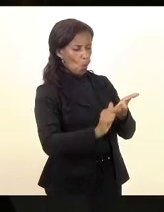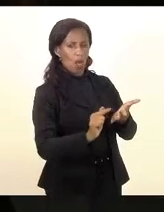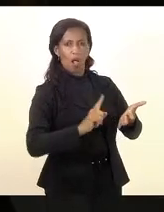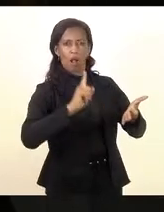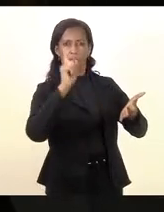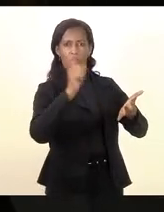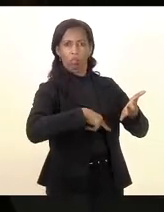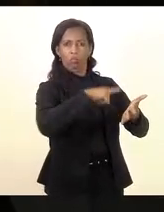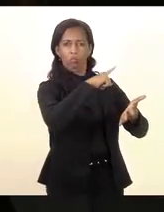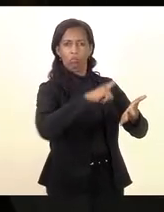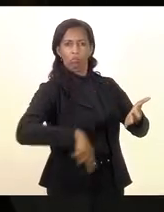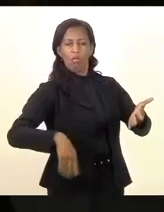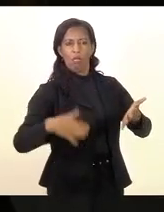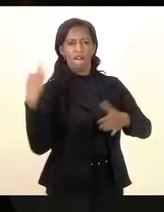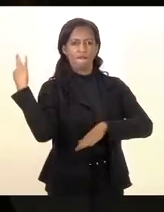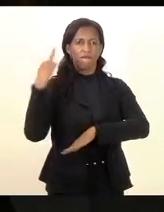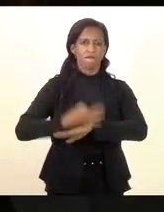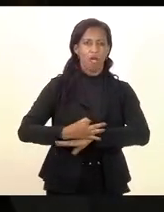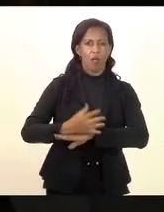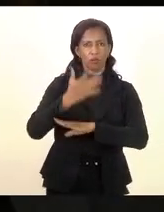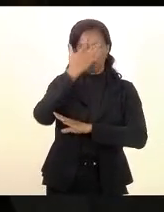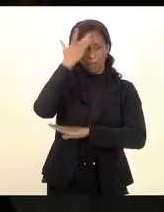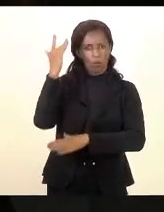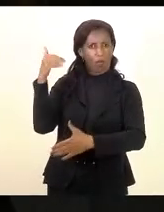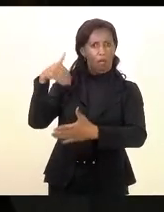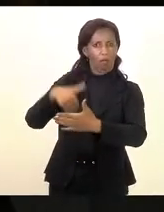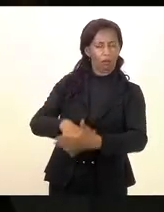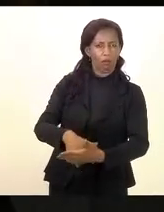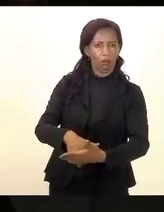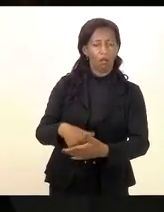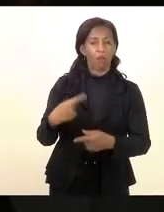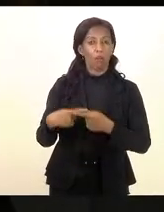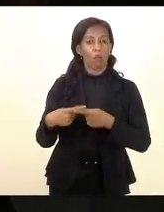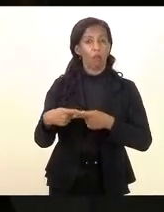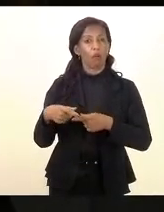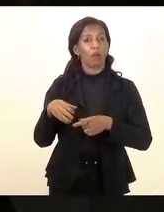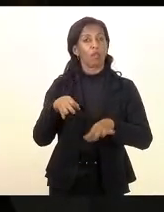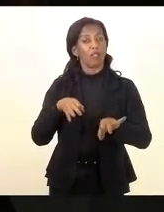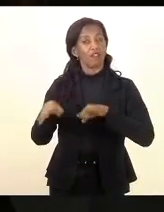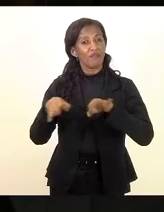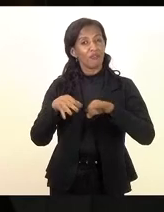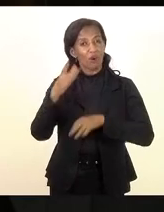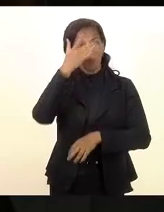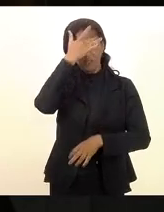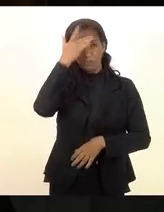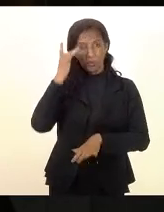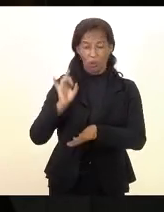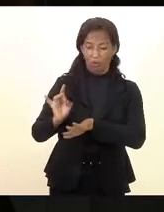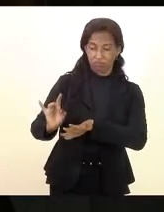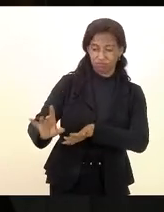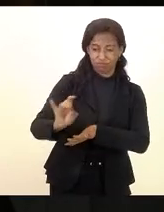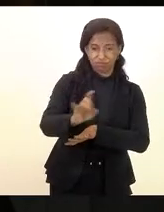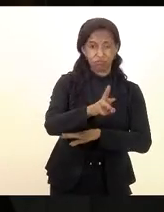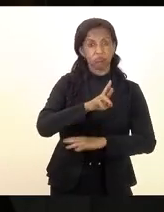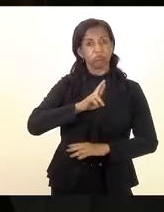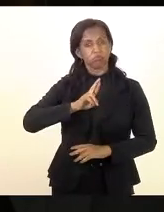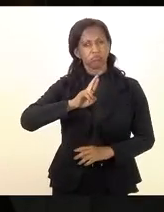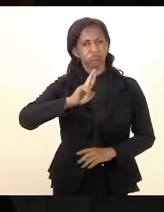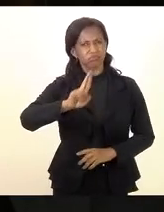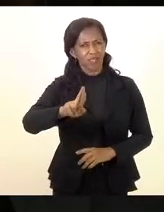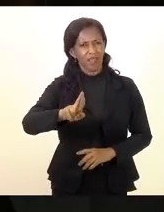abstenção porque é a forma da população responder a essa